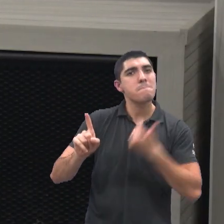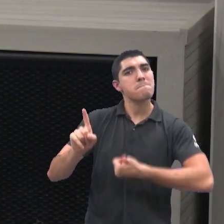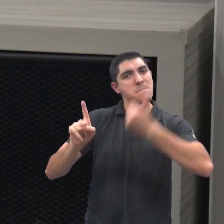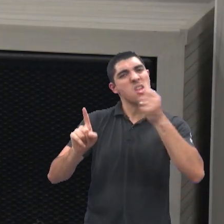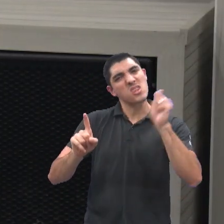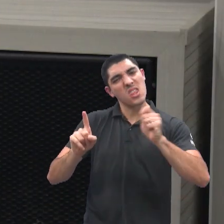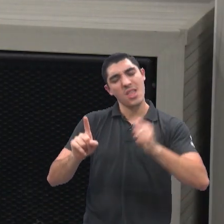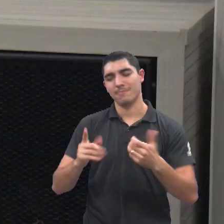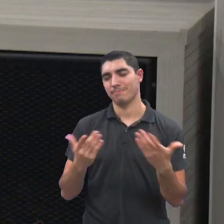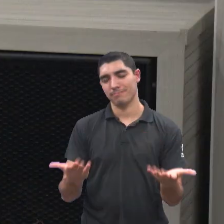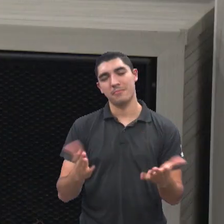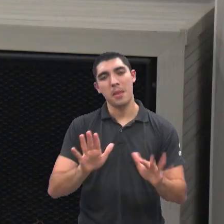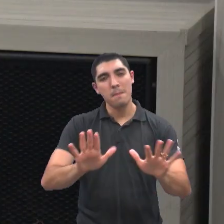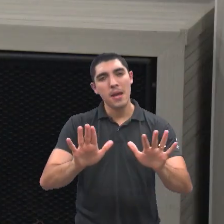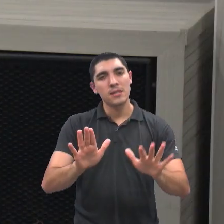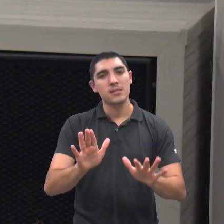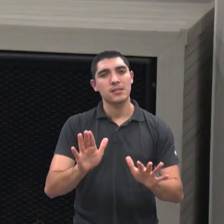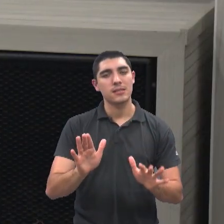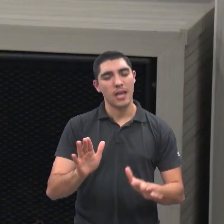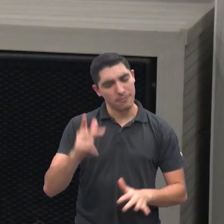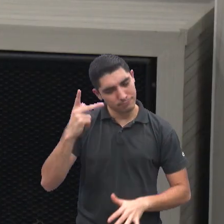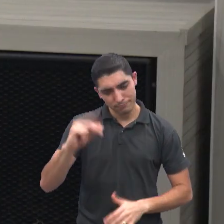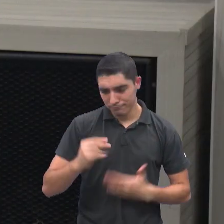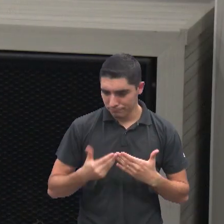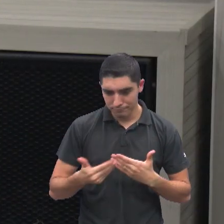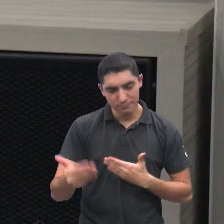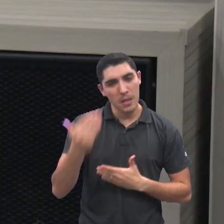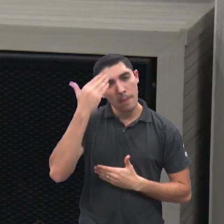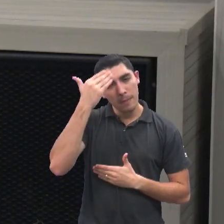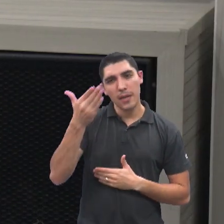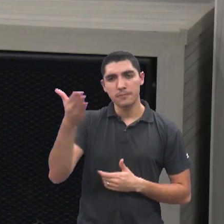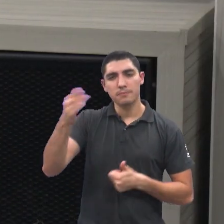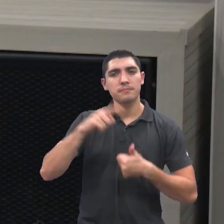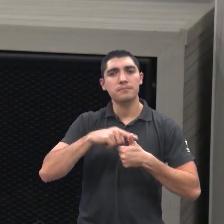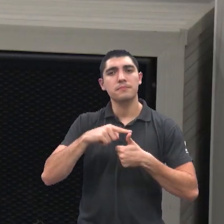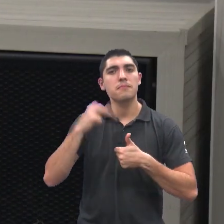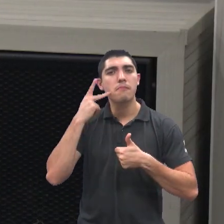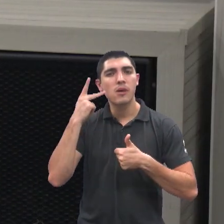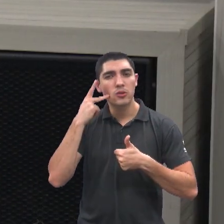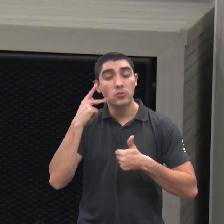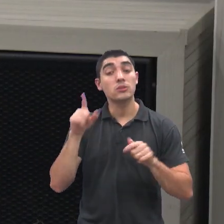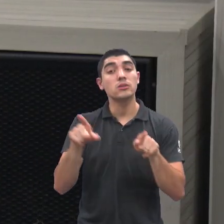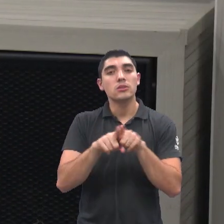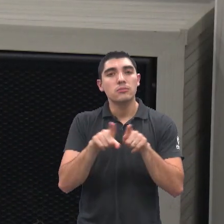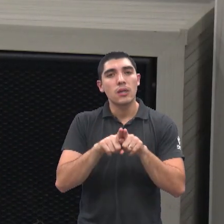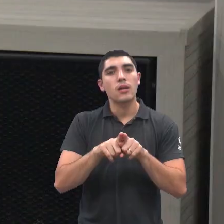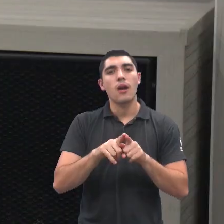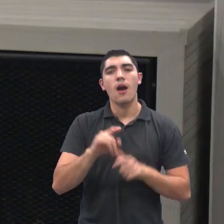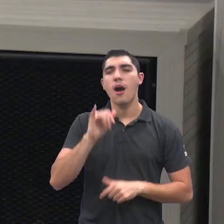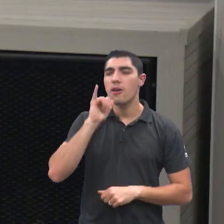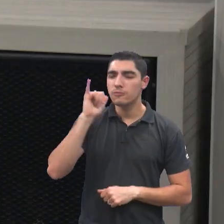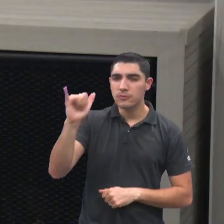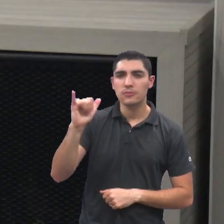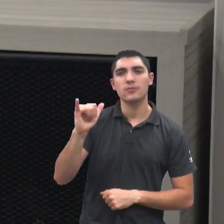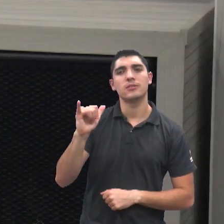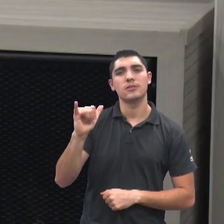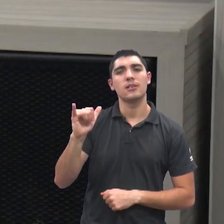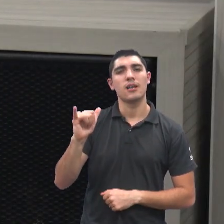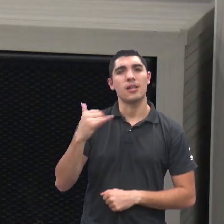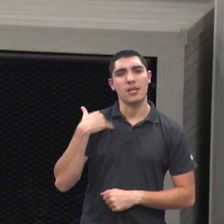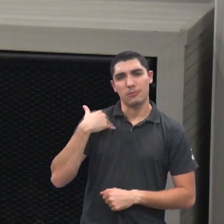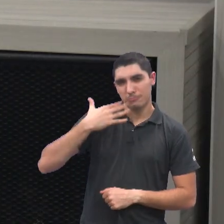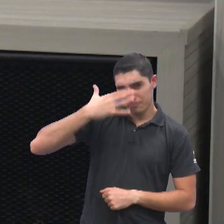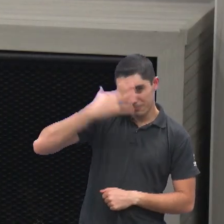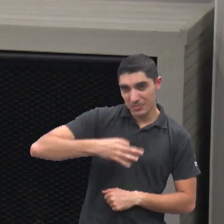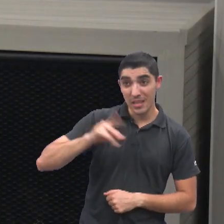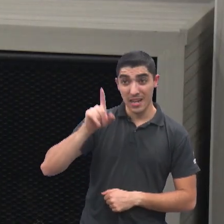vamos. Muito obrigado mais uma vez, Rafael Pascucci, e um abraço. Tenho certeza que lá da concentração o